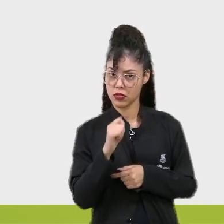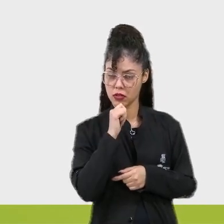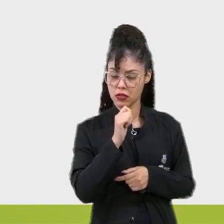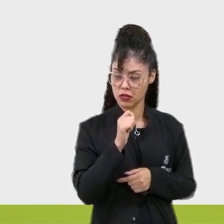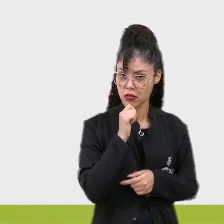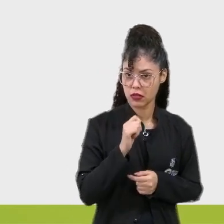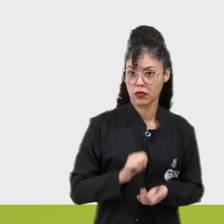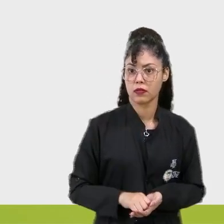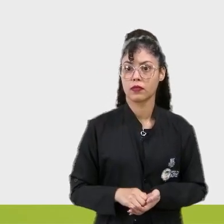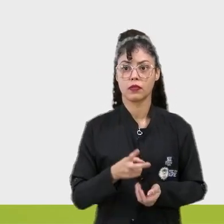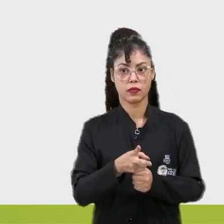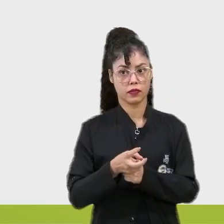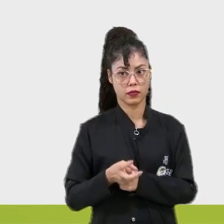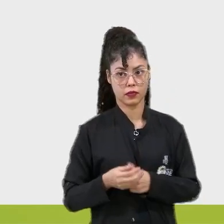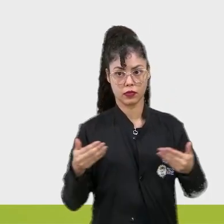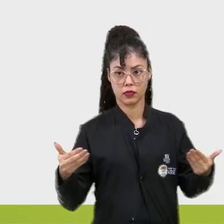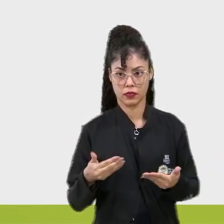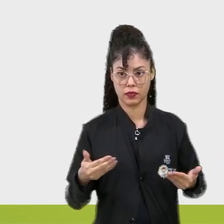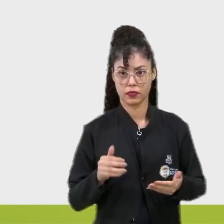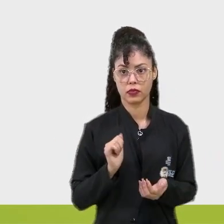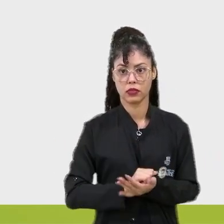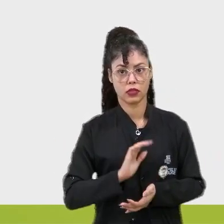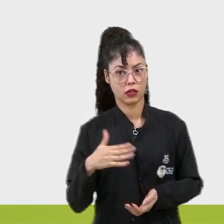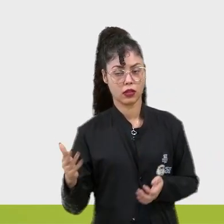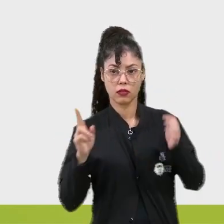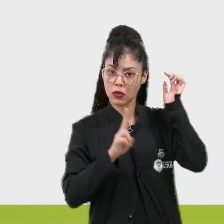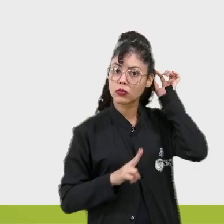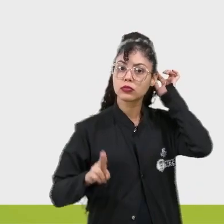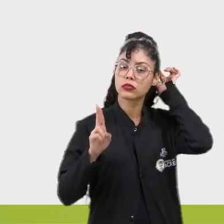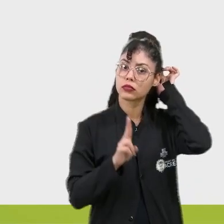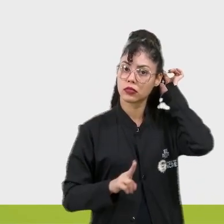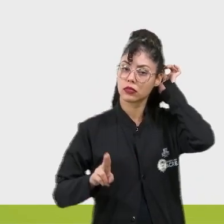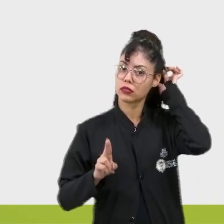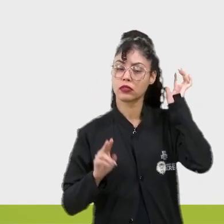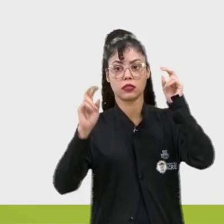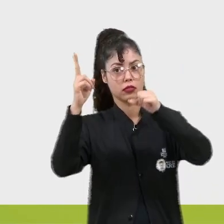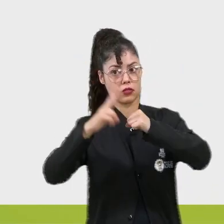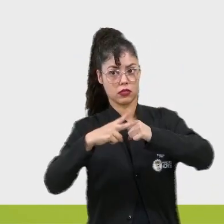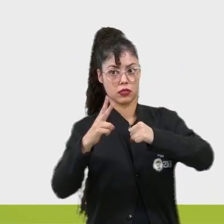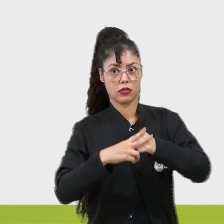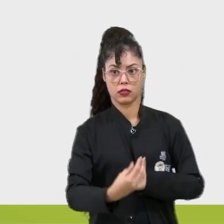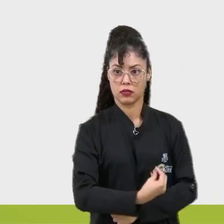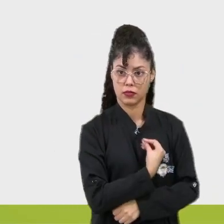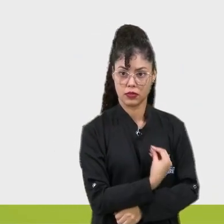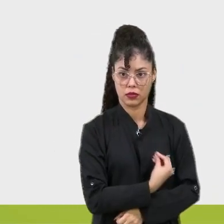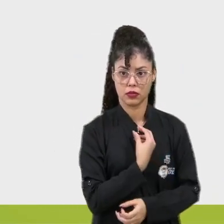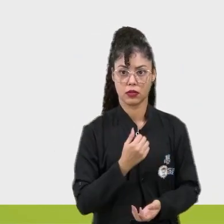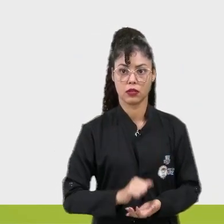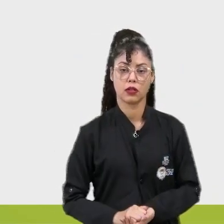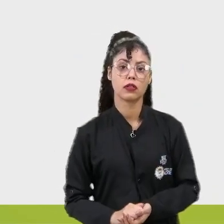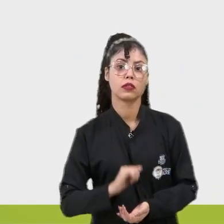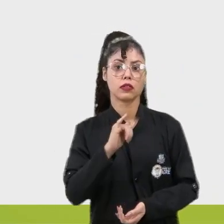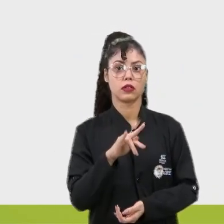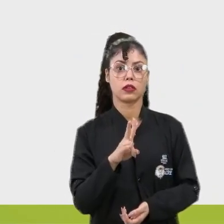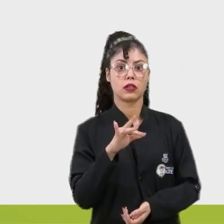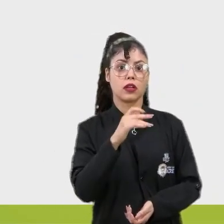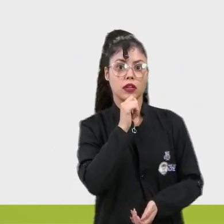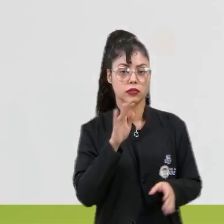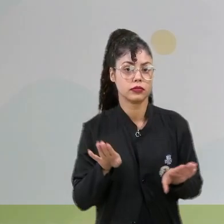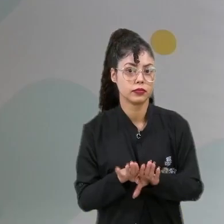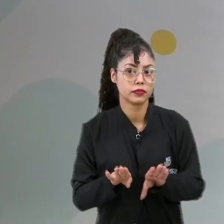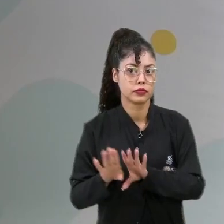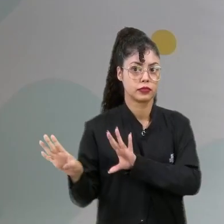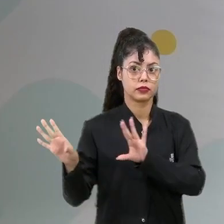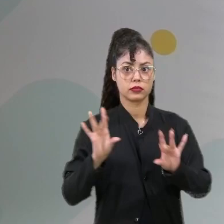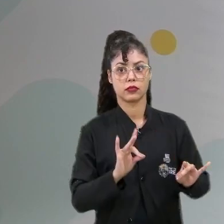ainda que não muito explorada na atualidade. Então, quando você utiliza esses verbos no presente, né, do indicativo, também traz